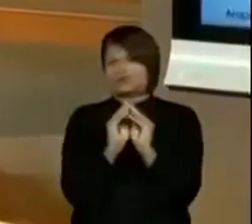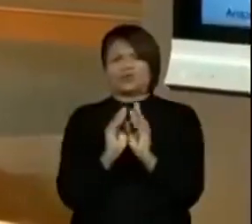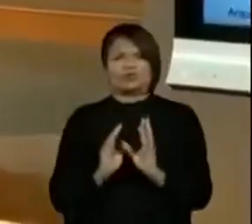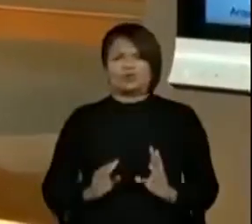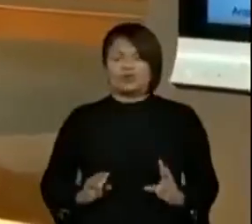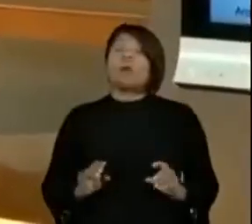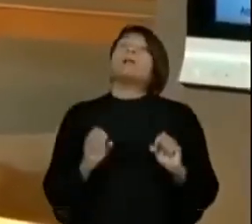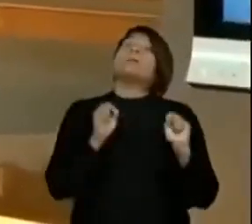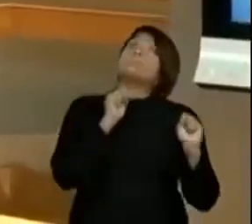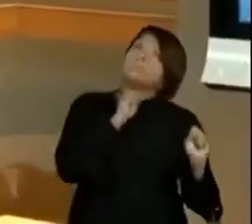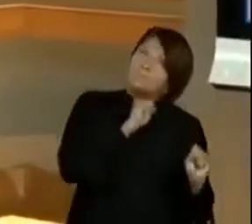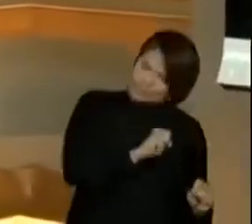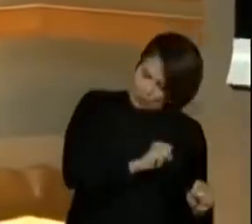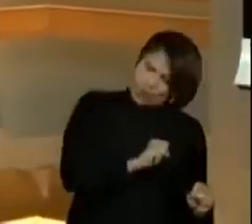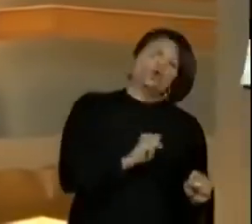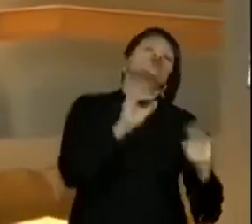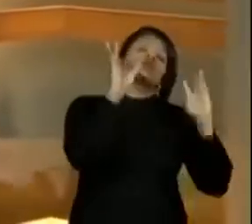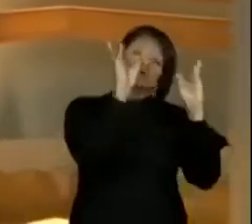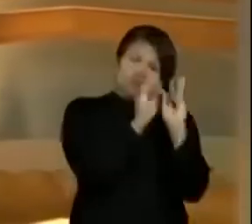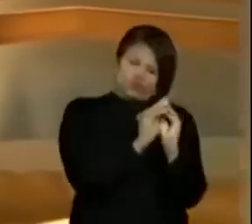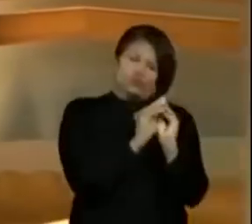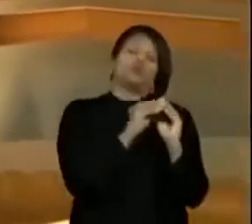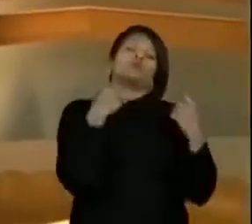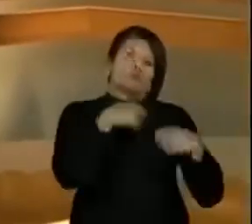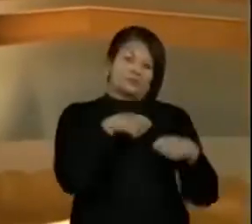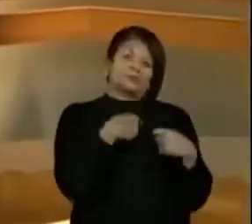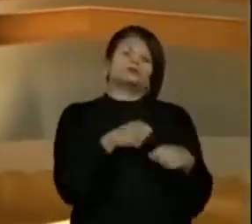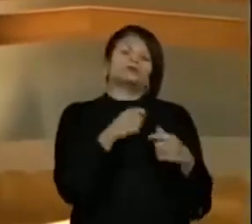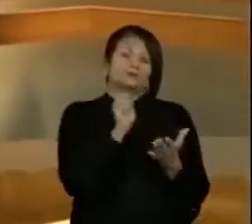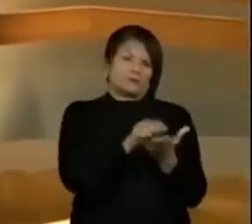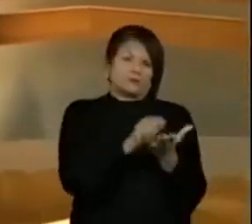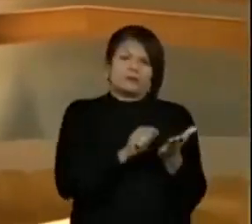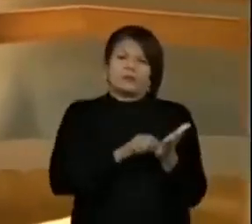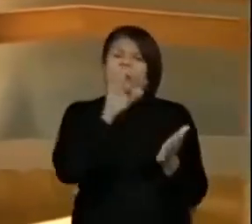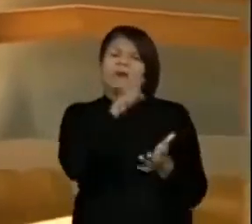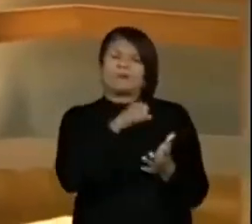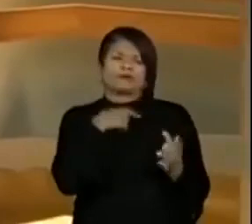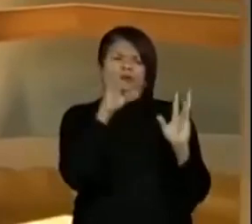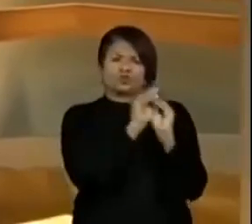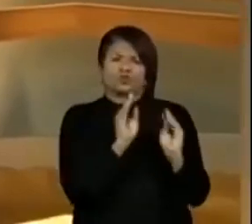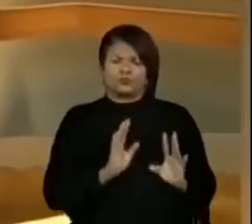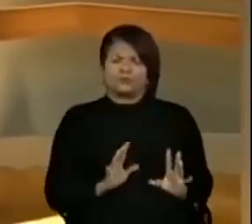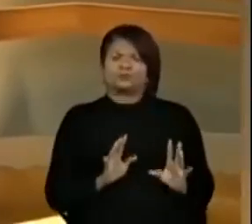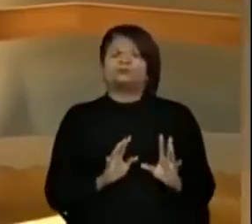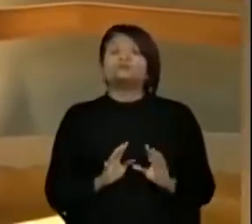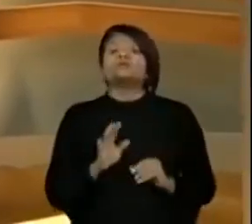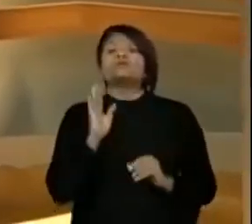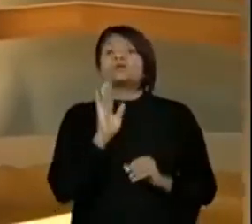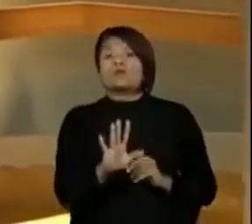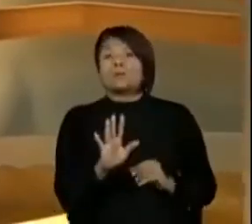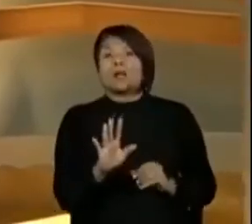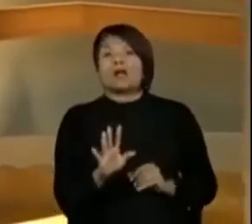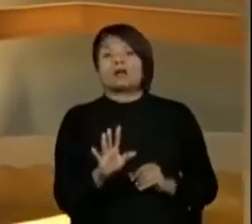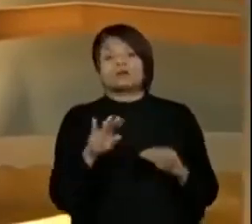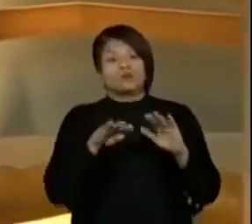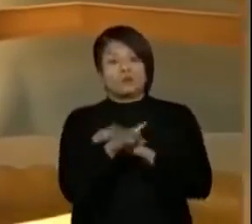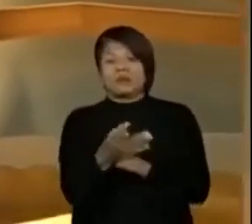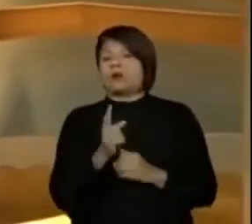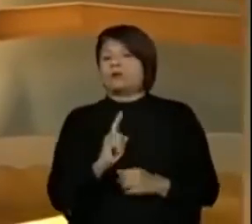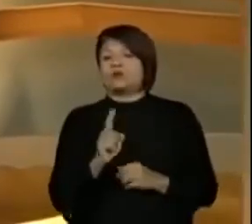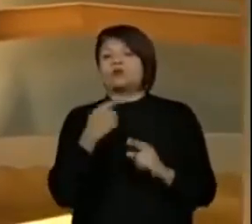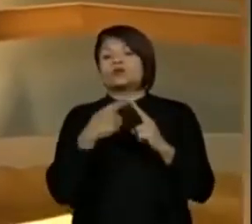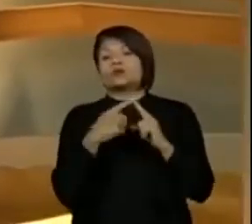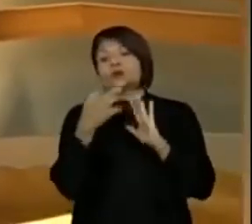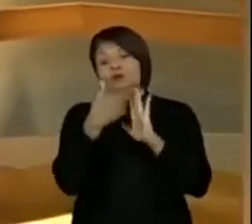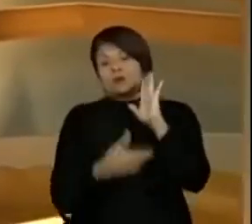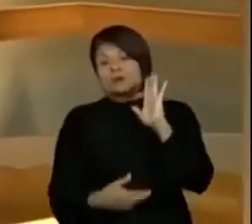é que a gente não possa. A gente pode se a gente precisar. Às vezes eu preciso anotar a receita rapidinho, faço um resumo para ter ela ali. Mas não é um hábito, porque a receita é um